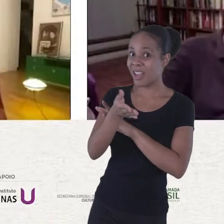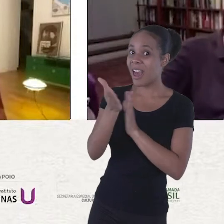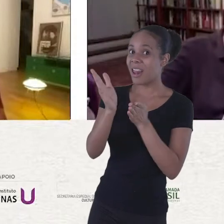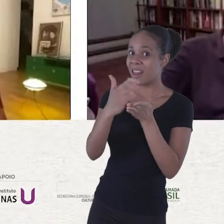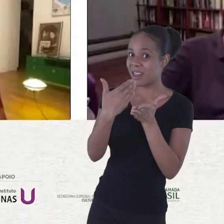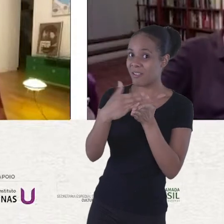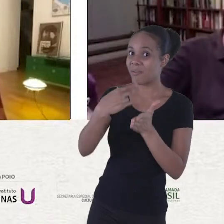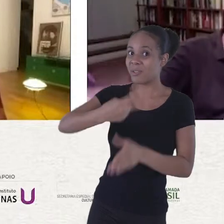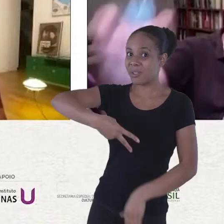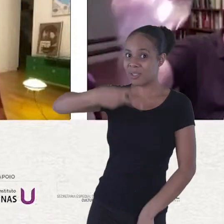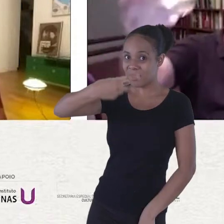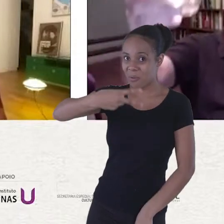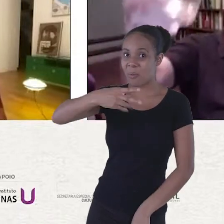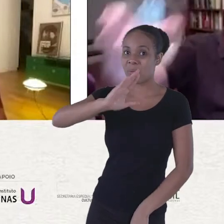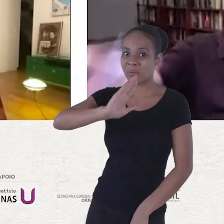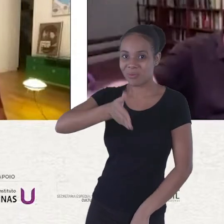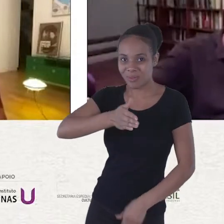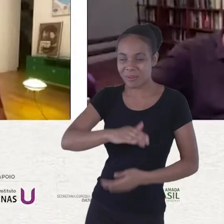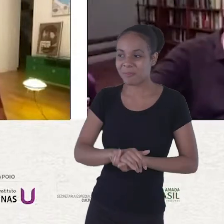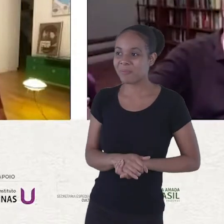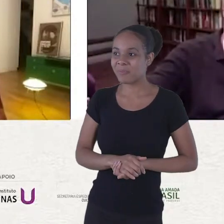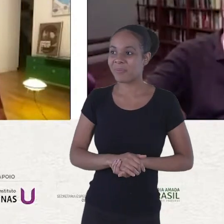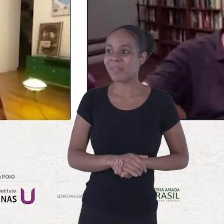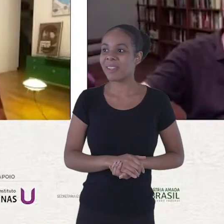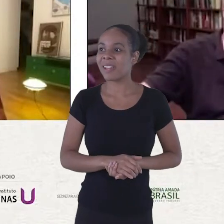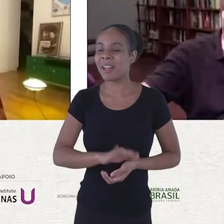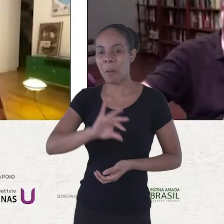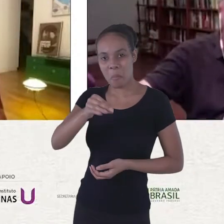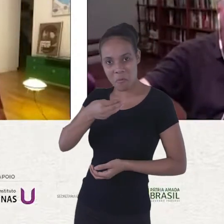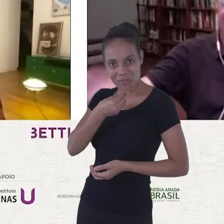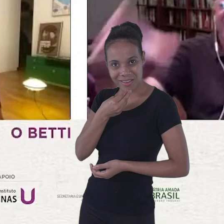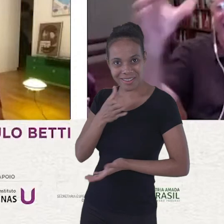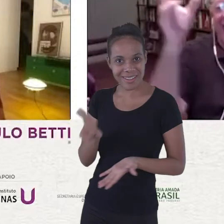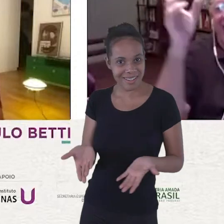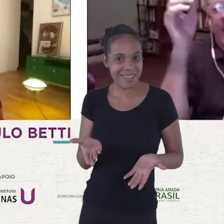aproveitando o ensejo.